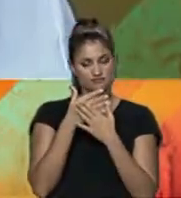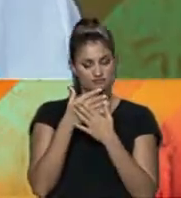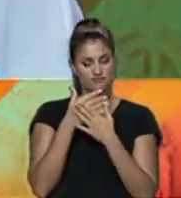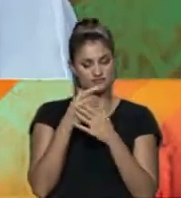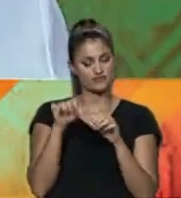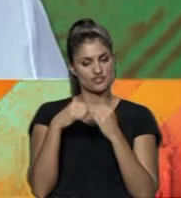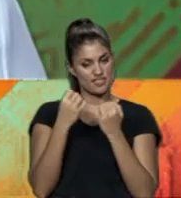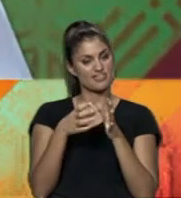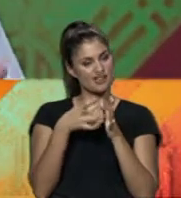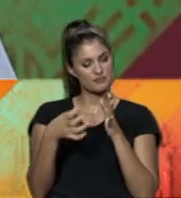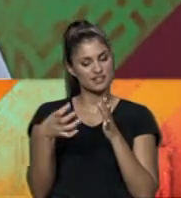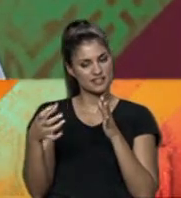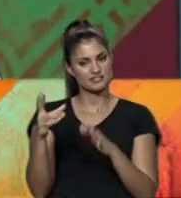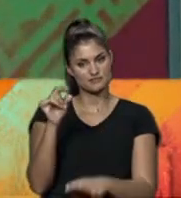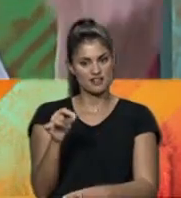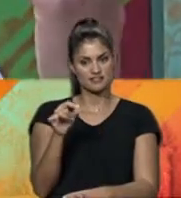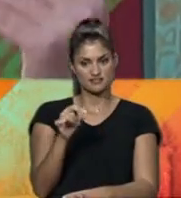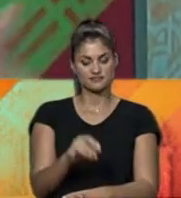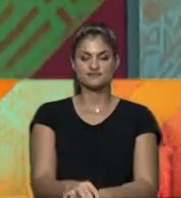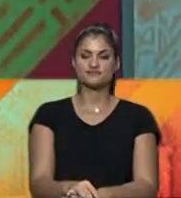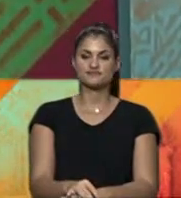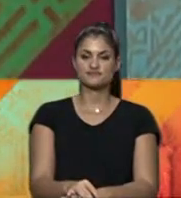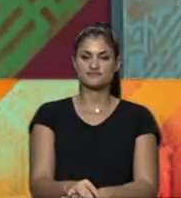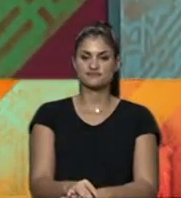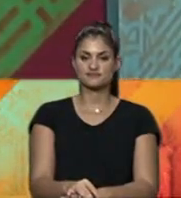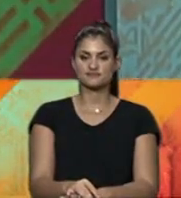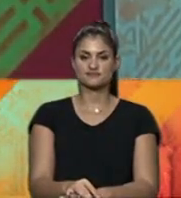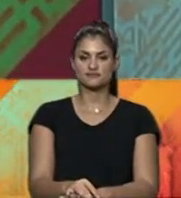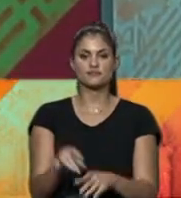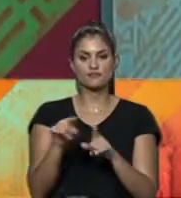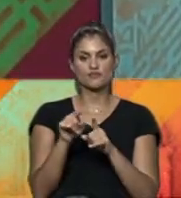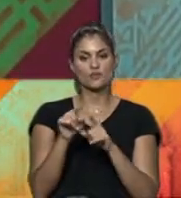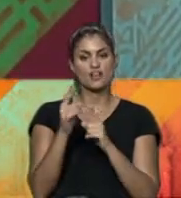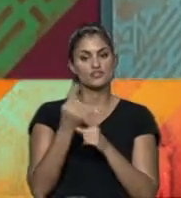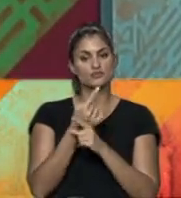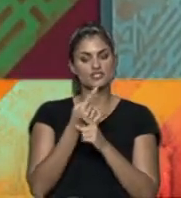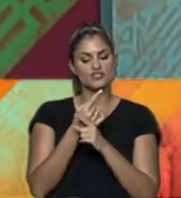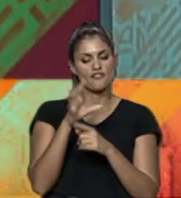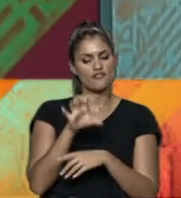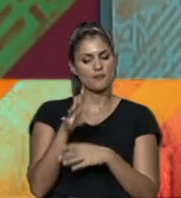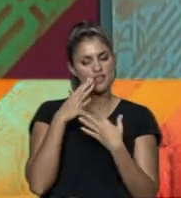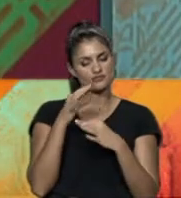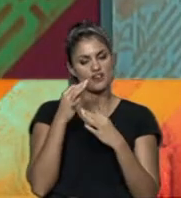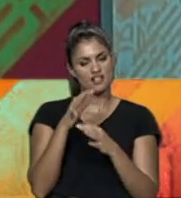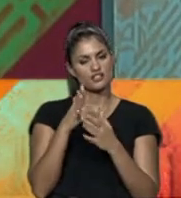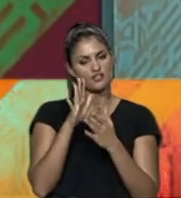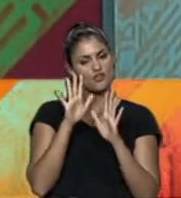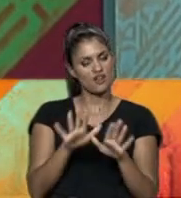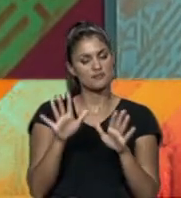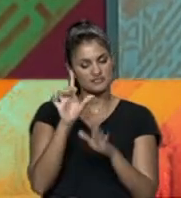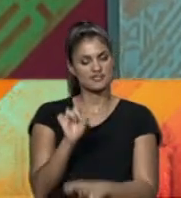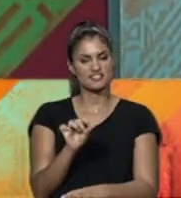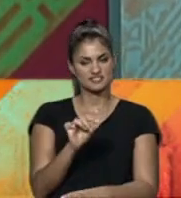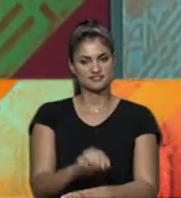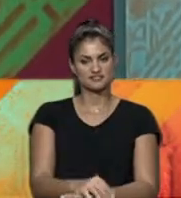é muito complicado. De maneira que eu acho que as pessoas devem calma. Levar as coisas o mais naturalmente possível, não é? Devagar. Sim. Devagar. É? Devagar